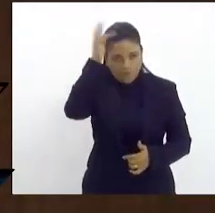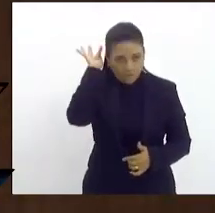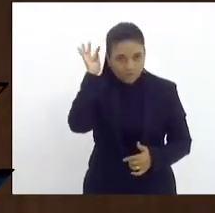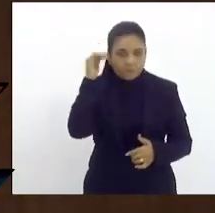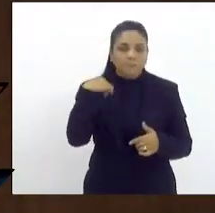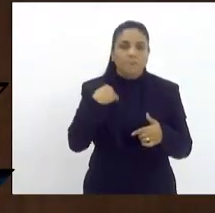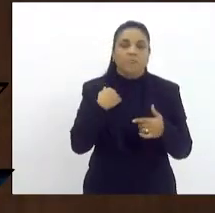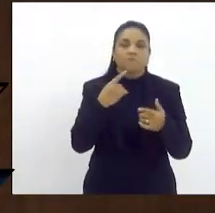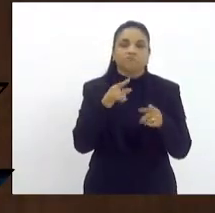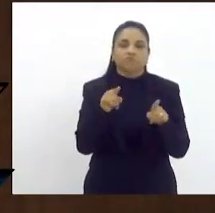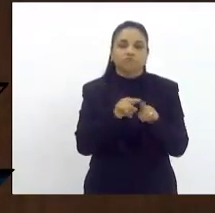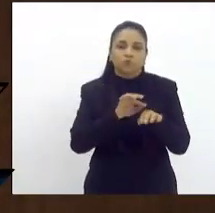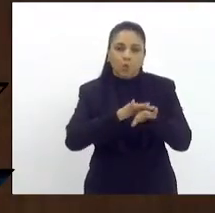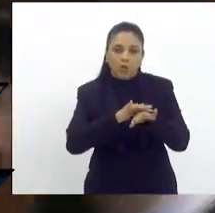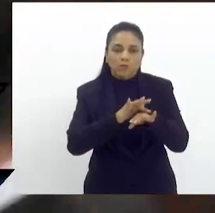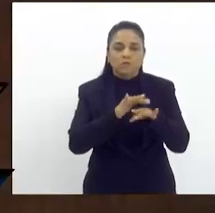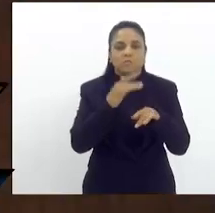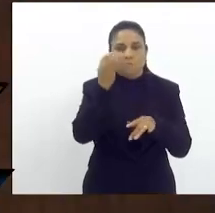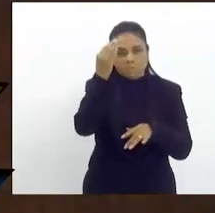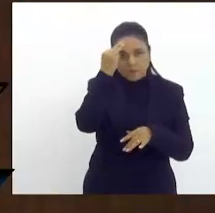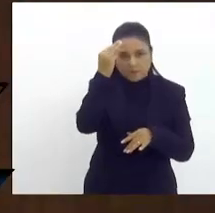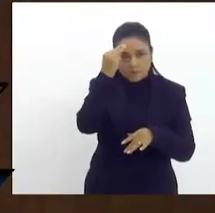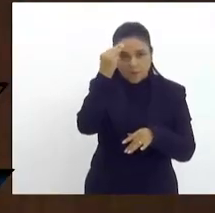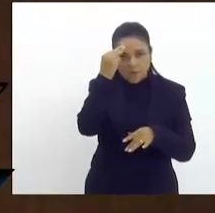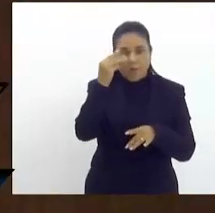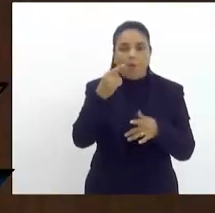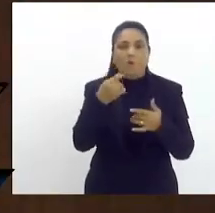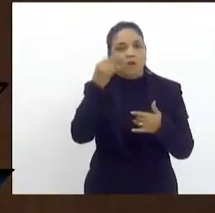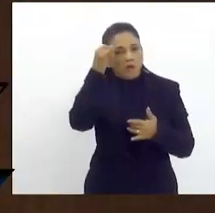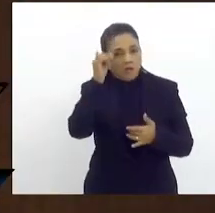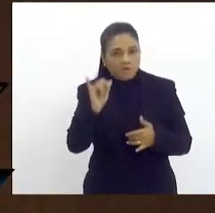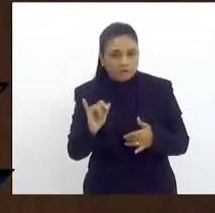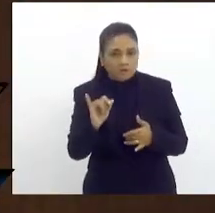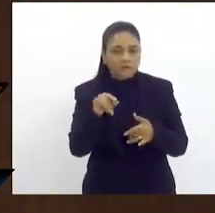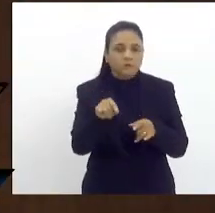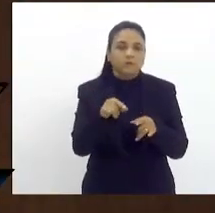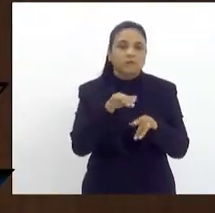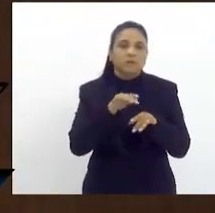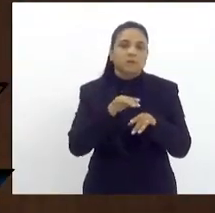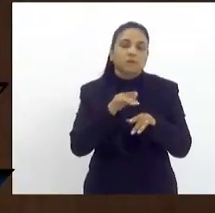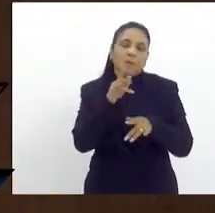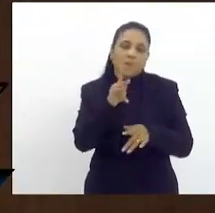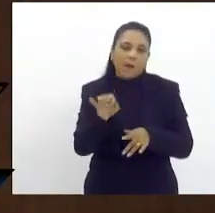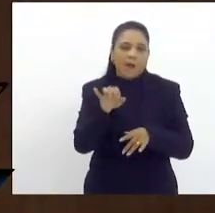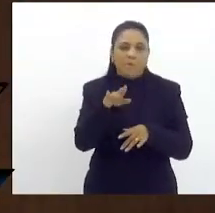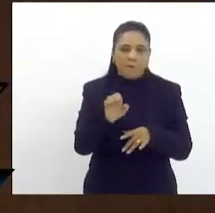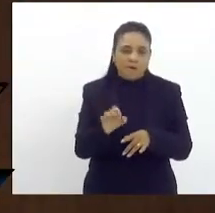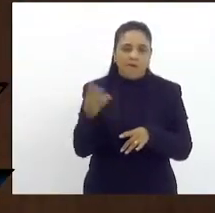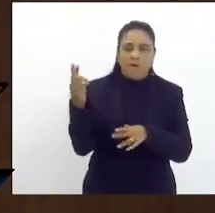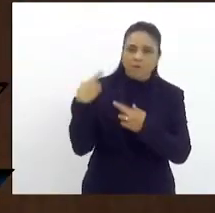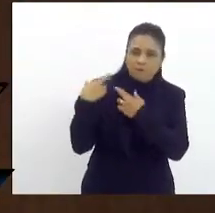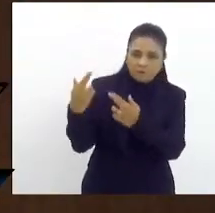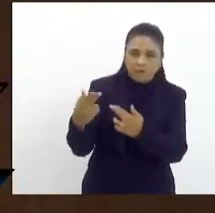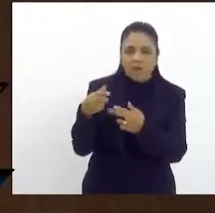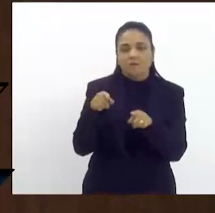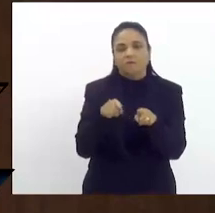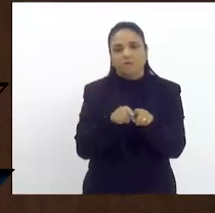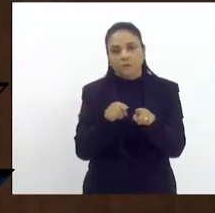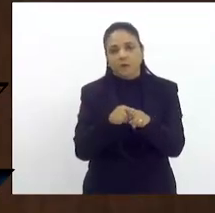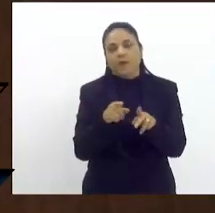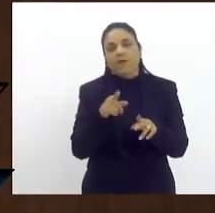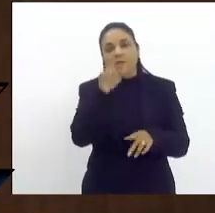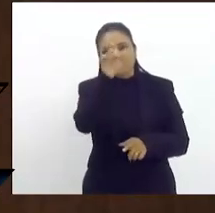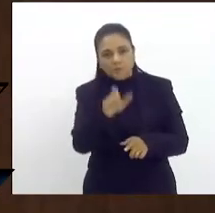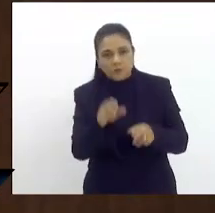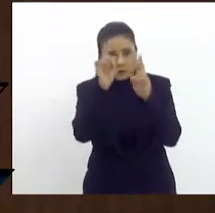saúde mental prevenção de depressão e suicídio para pais e cuidadores diretos de pessoas com deficiência ressalto ainda que estou